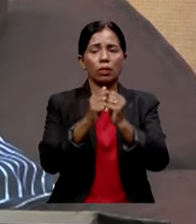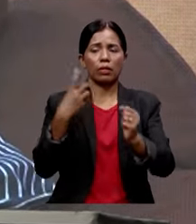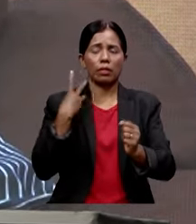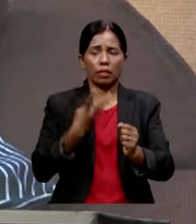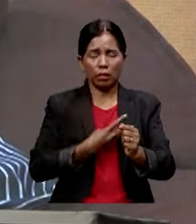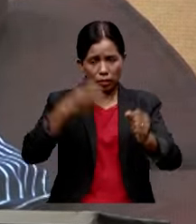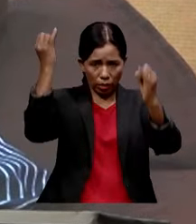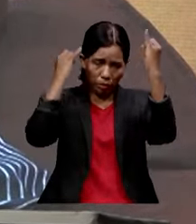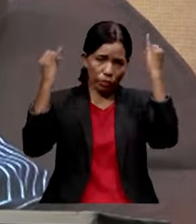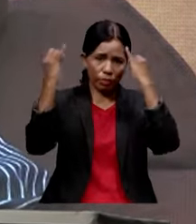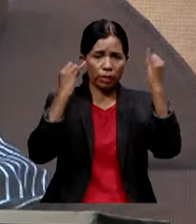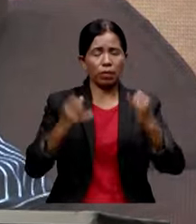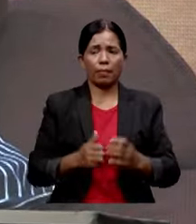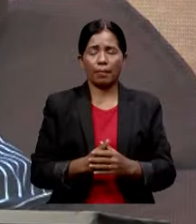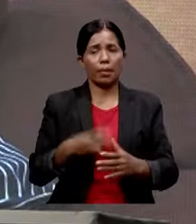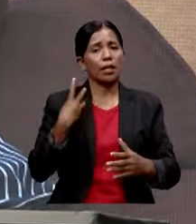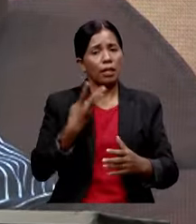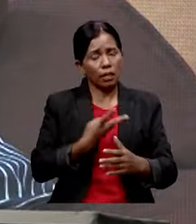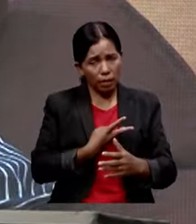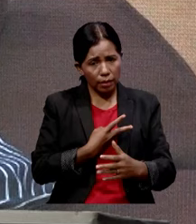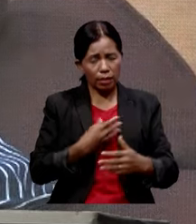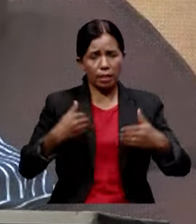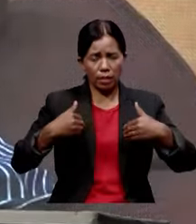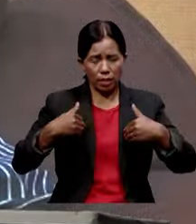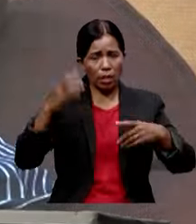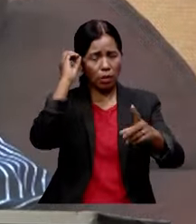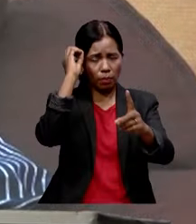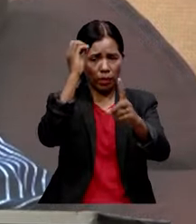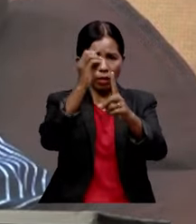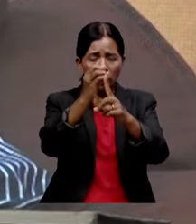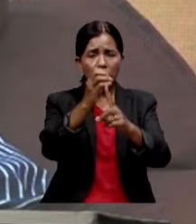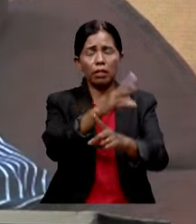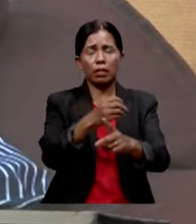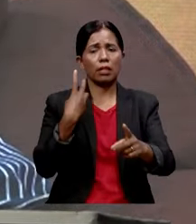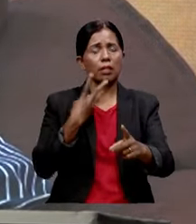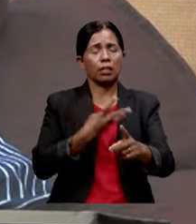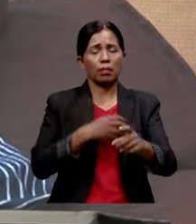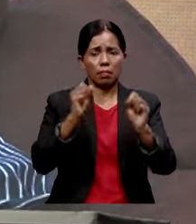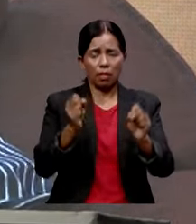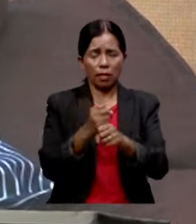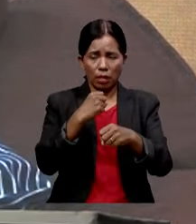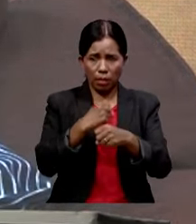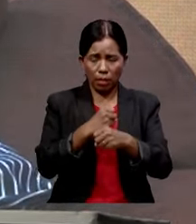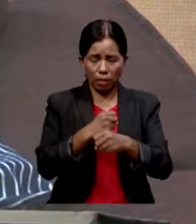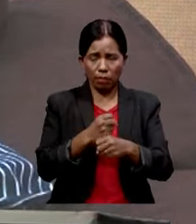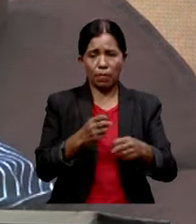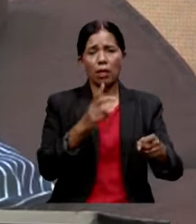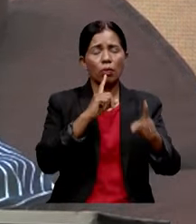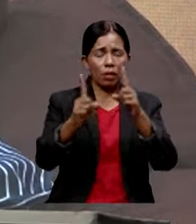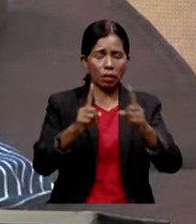de informação, ita bela ia opinião, ita bela halo pressão, para o que não